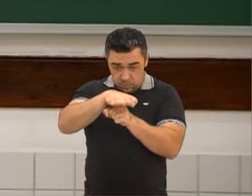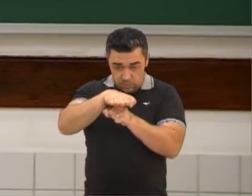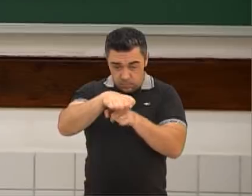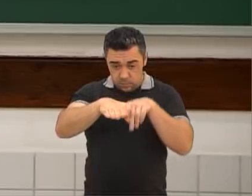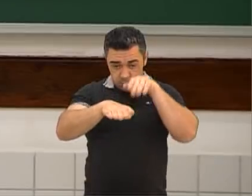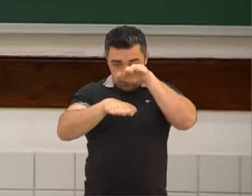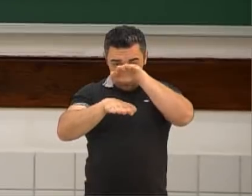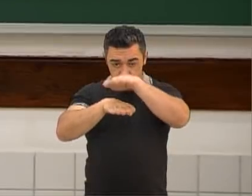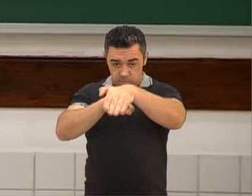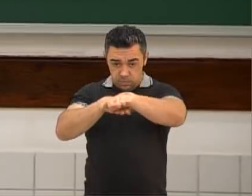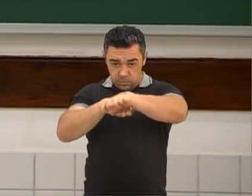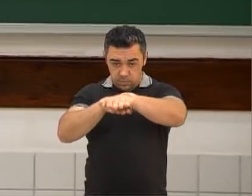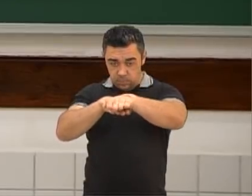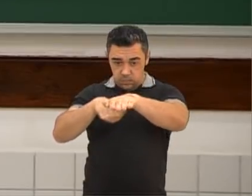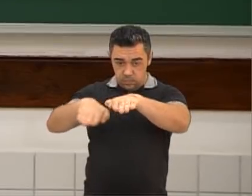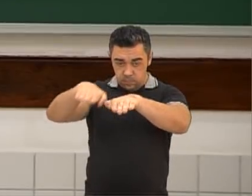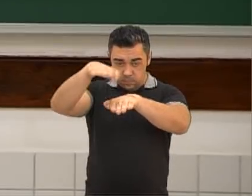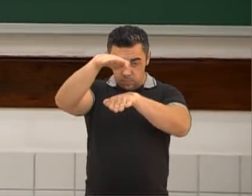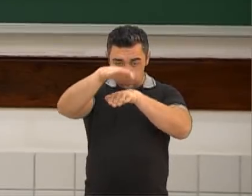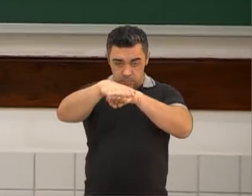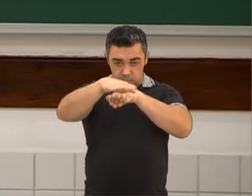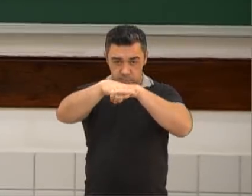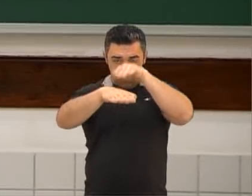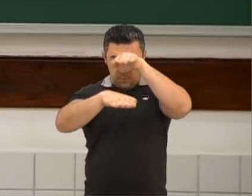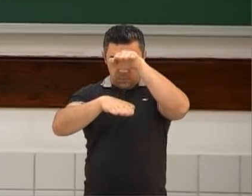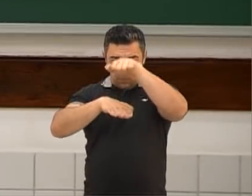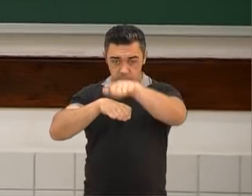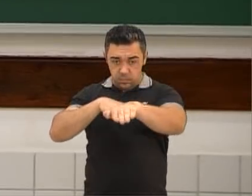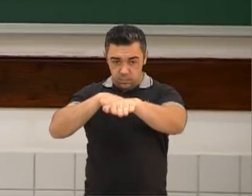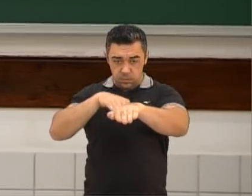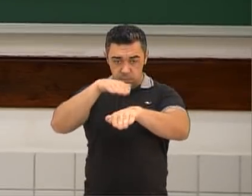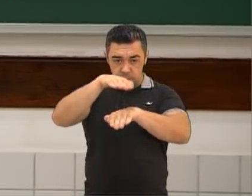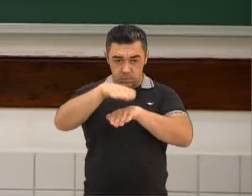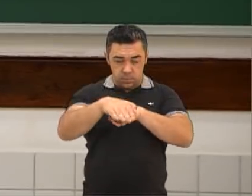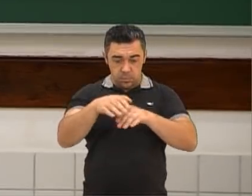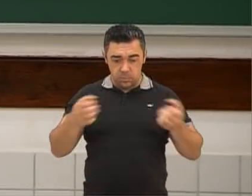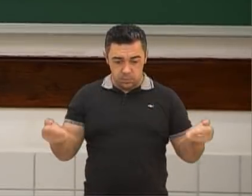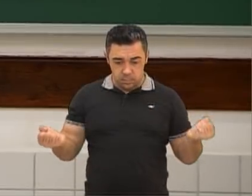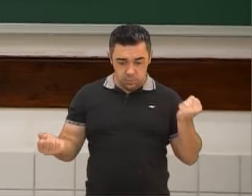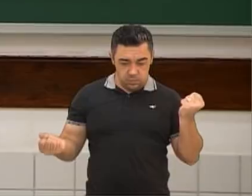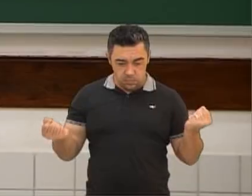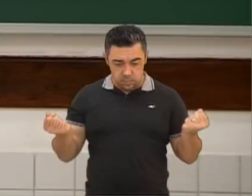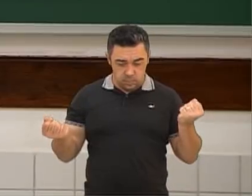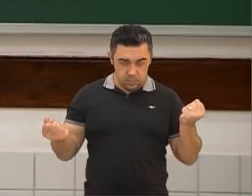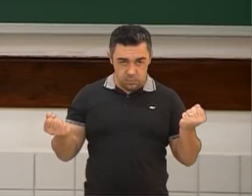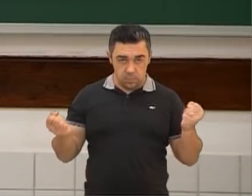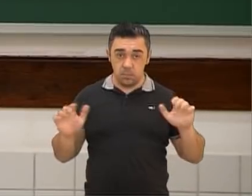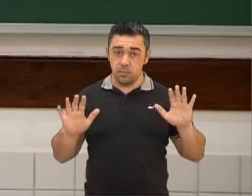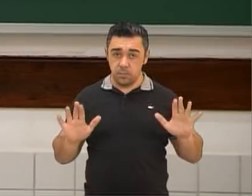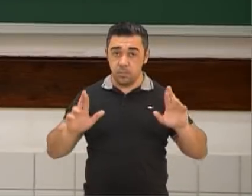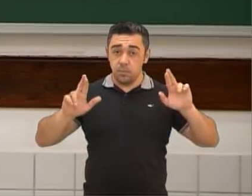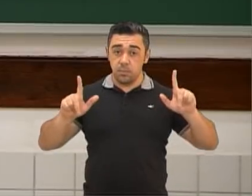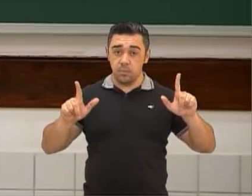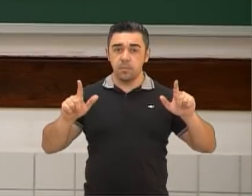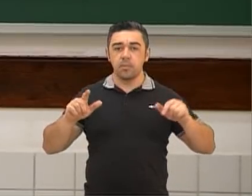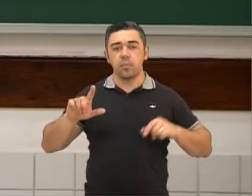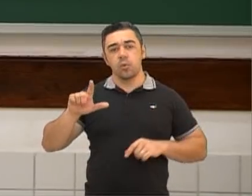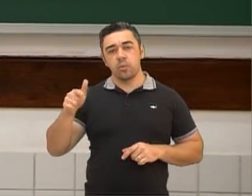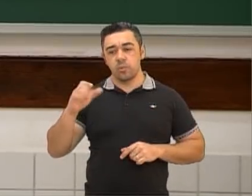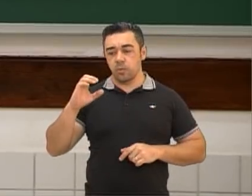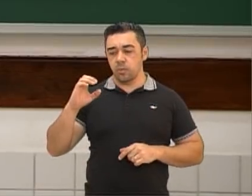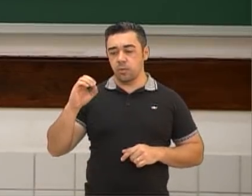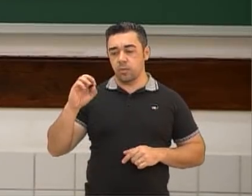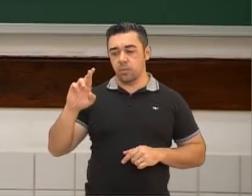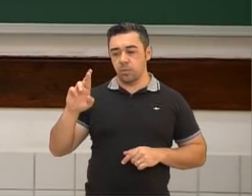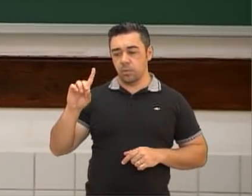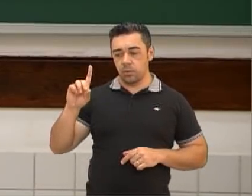arame, o peso dele não é o suficiente para abaixar esse arame, tá? Já a corda bamba não é assim. A corda bamba ela